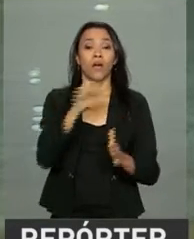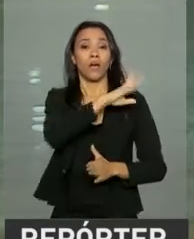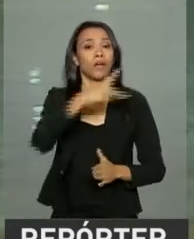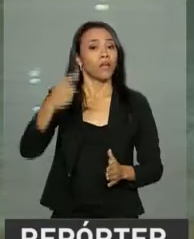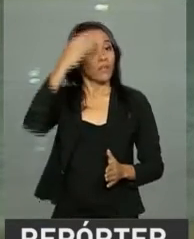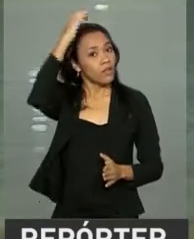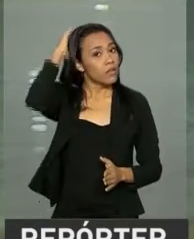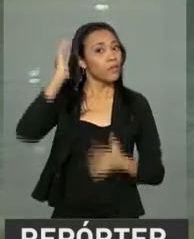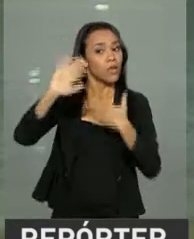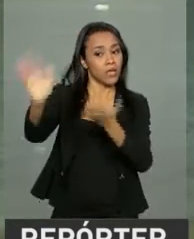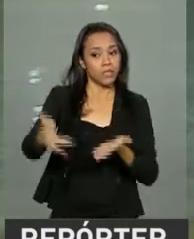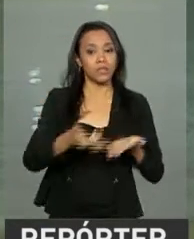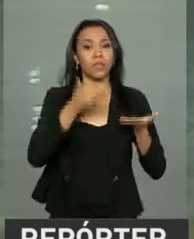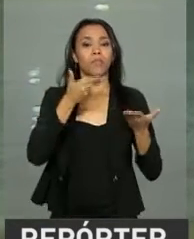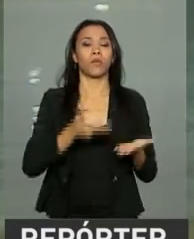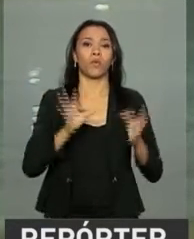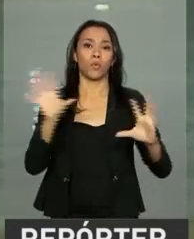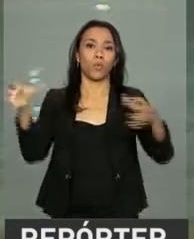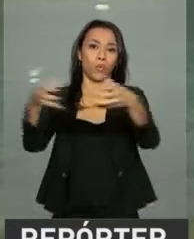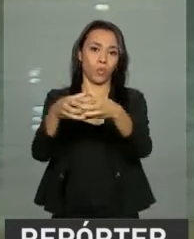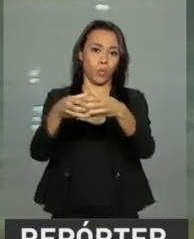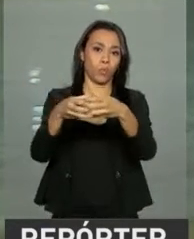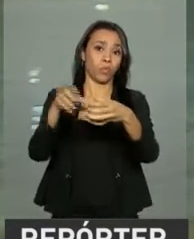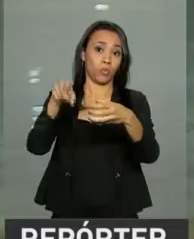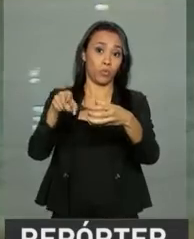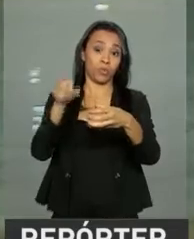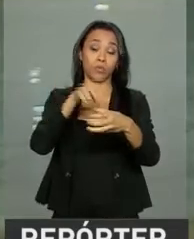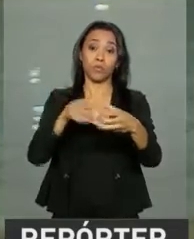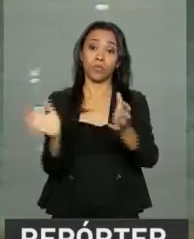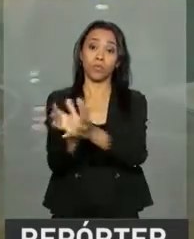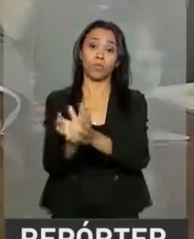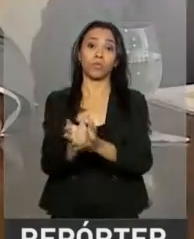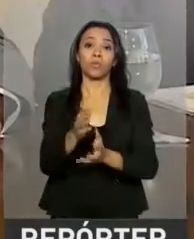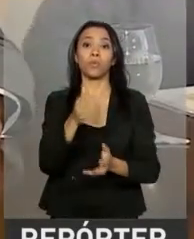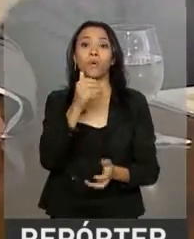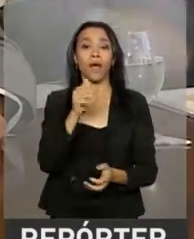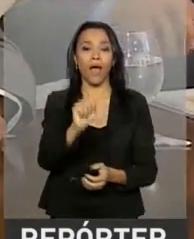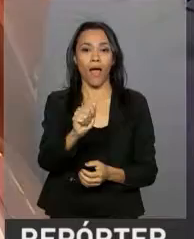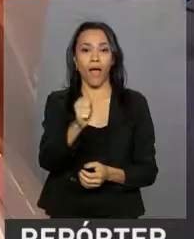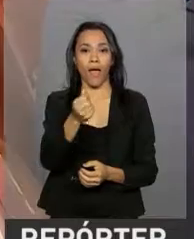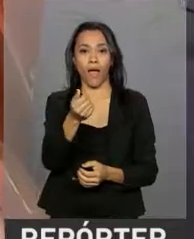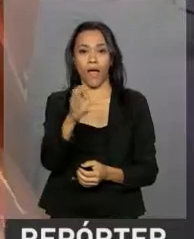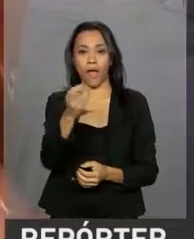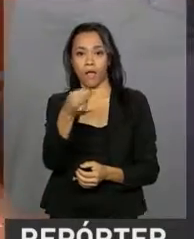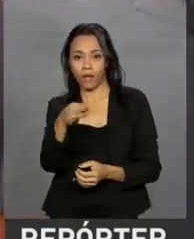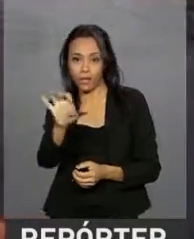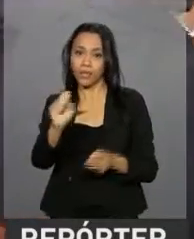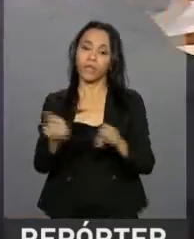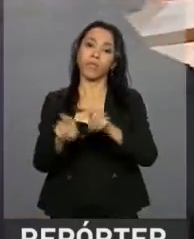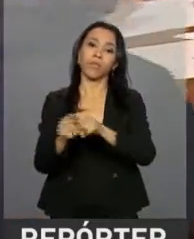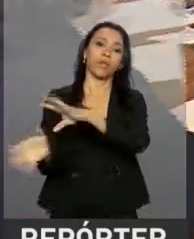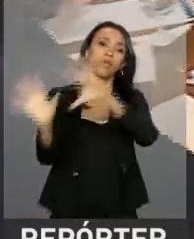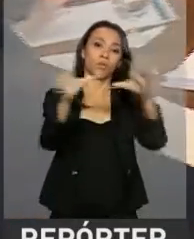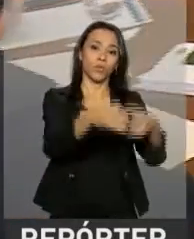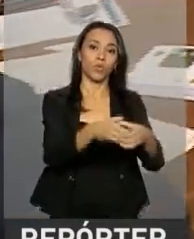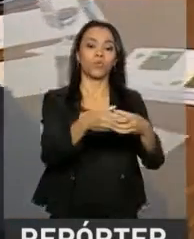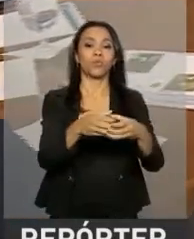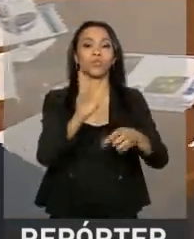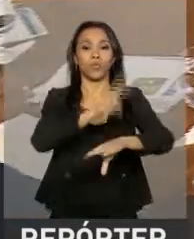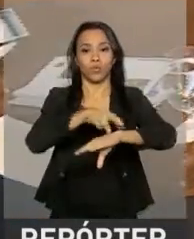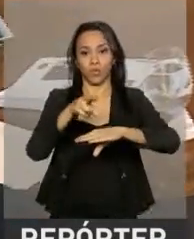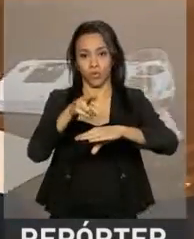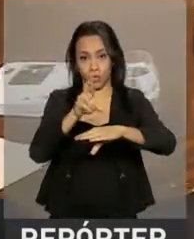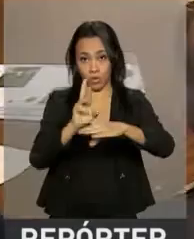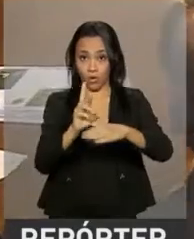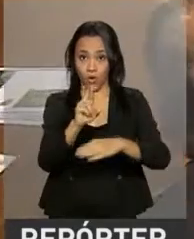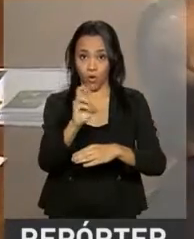temer recebeu as bancadas federais do acre e de rondônia e esses encontros se intensificaram nesta semana